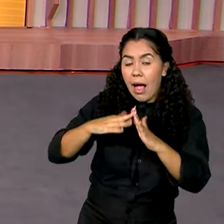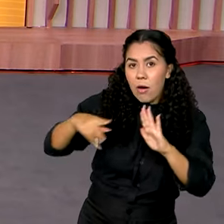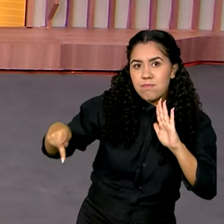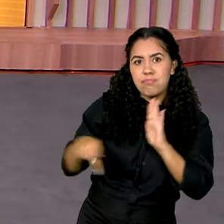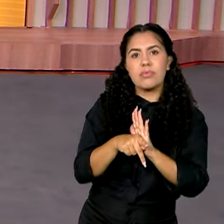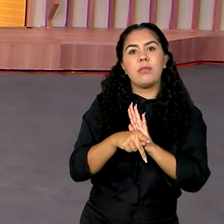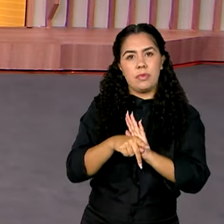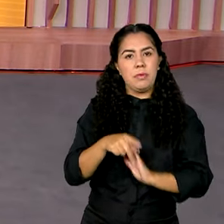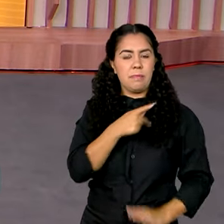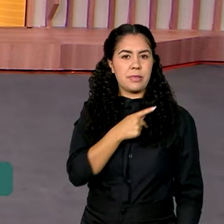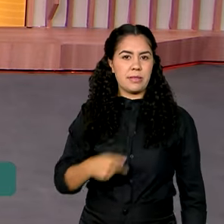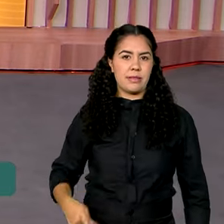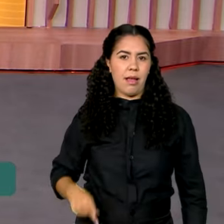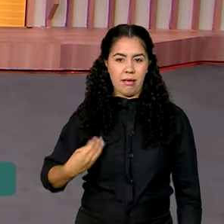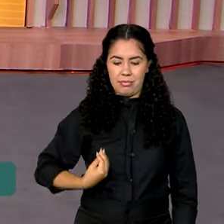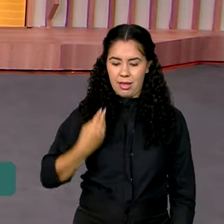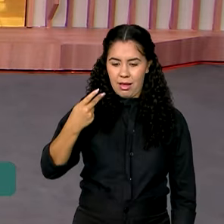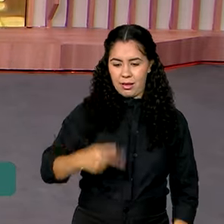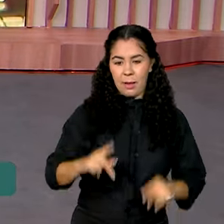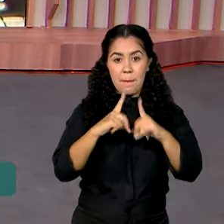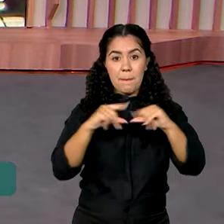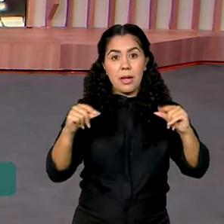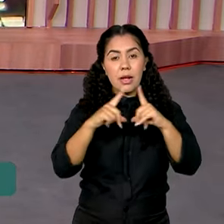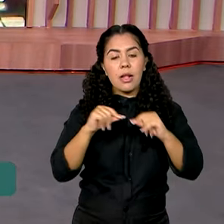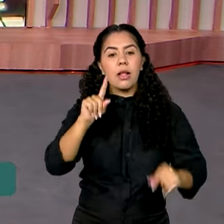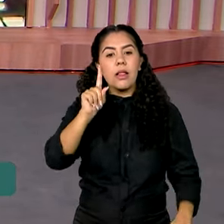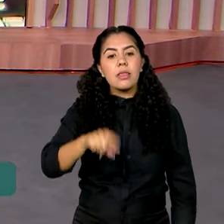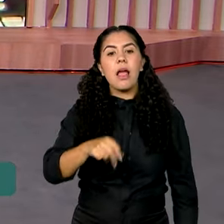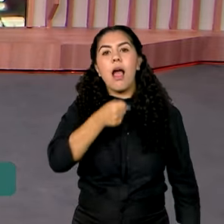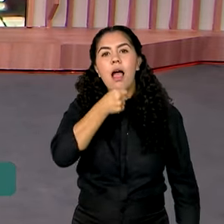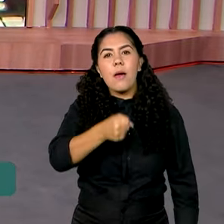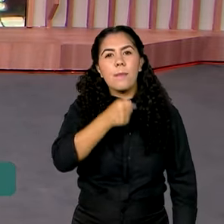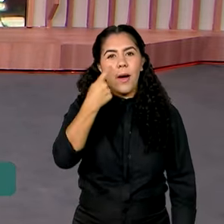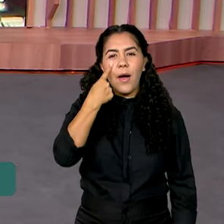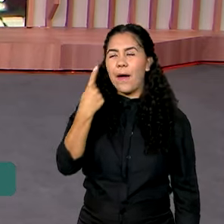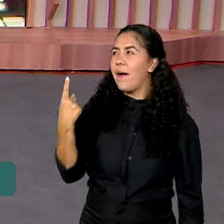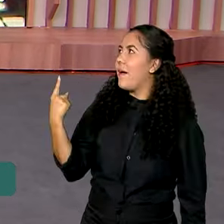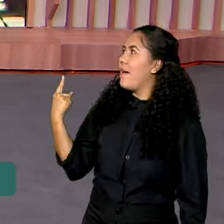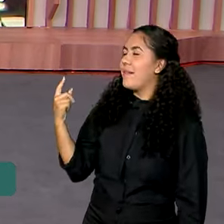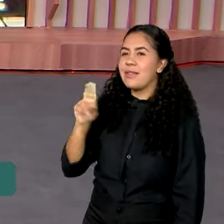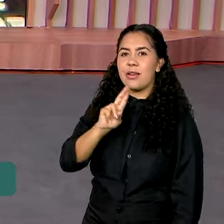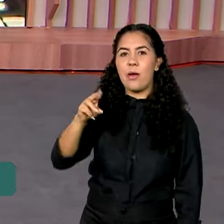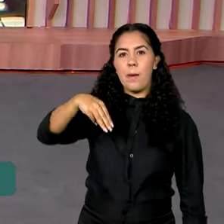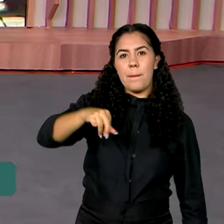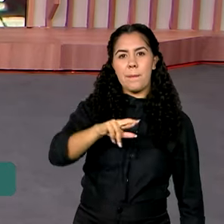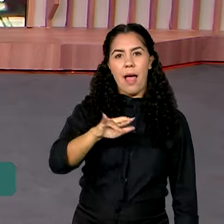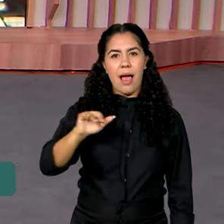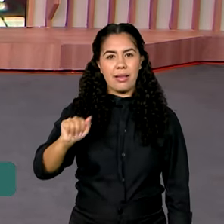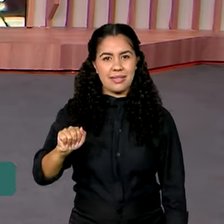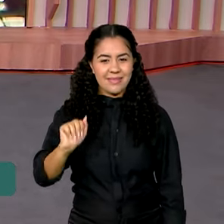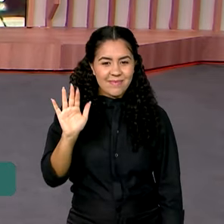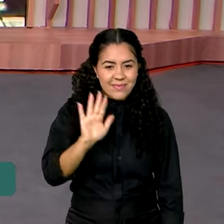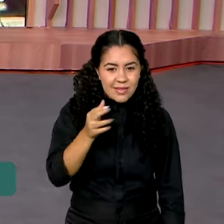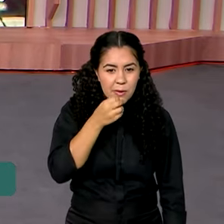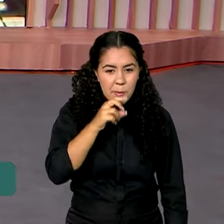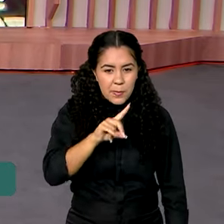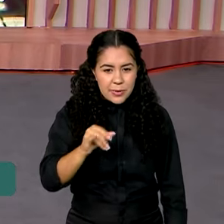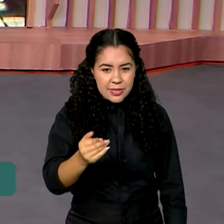aqui em Brasília. Quem também está por lá é a repórter Márcia Fernandes, vamos falar com ela agora. Bom dia, Marcinha.